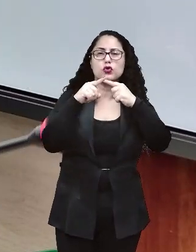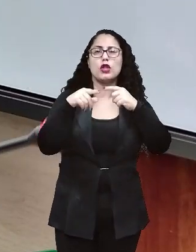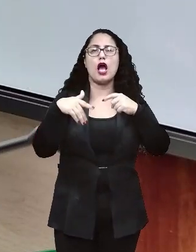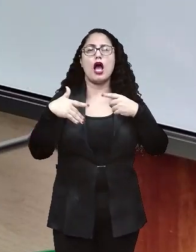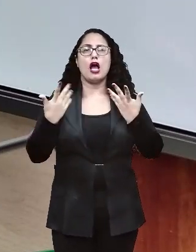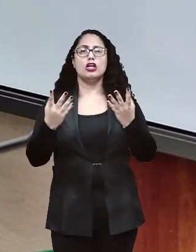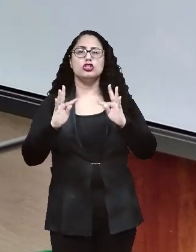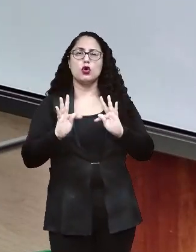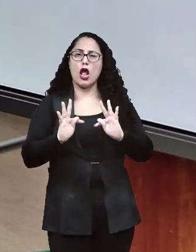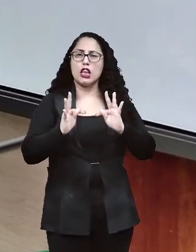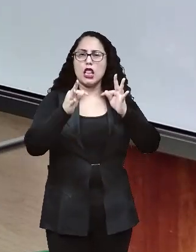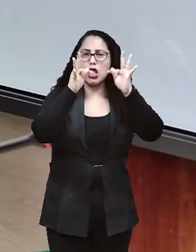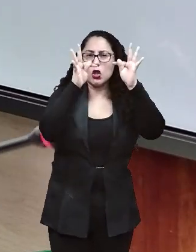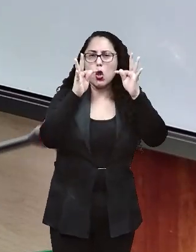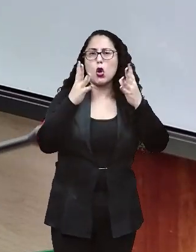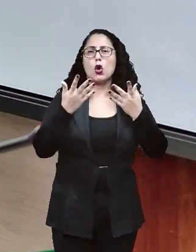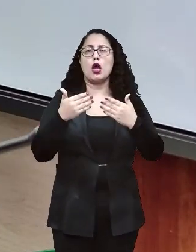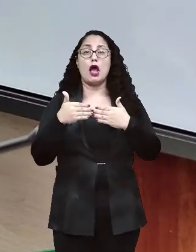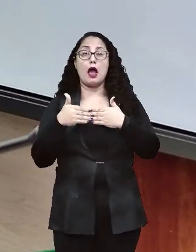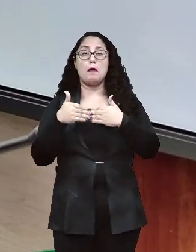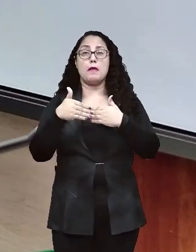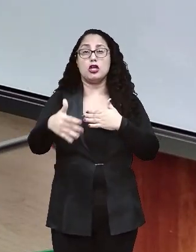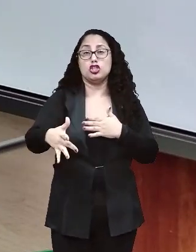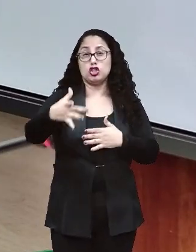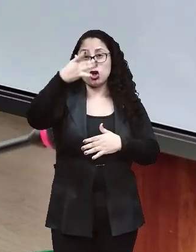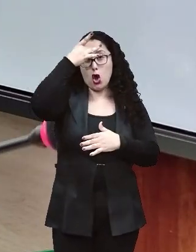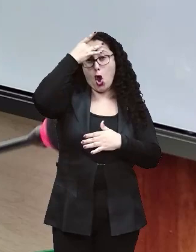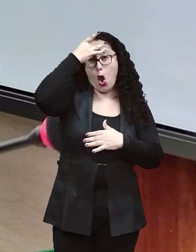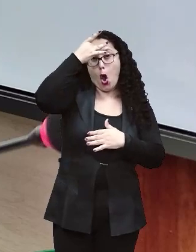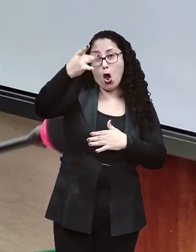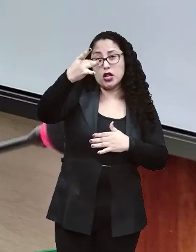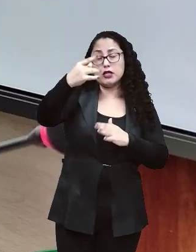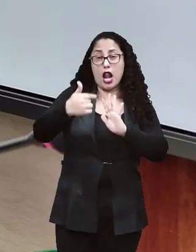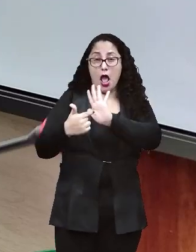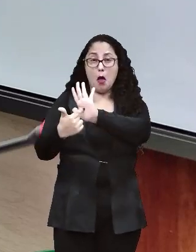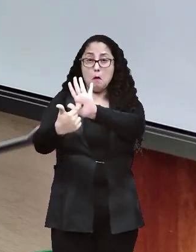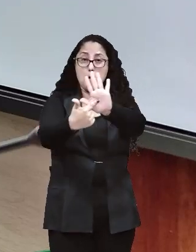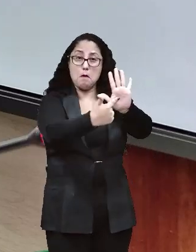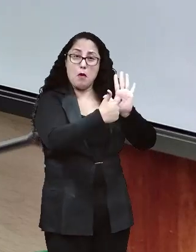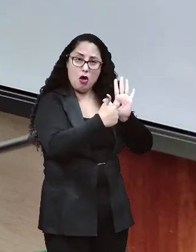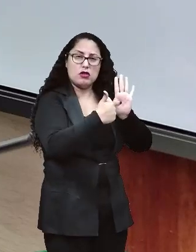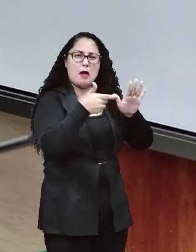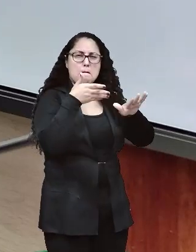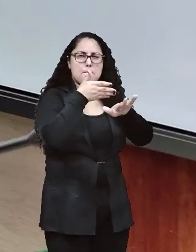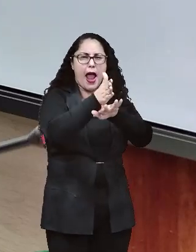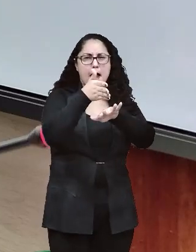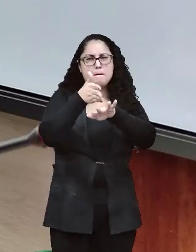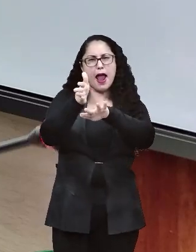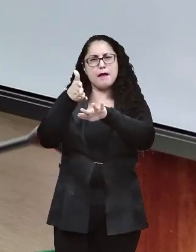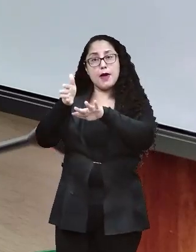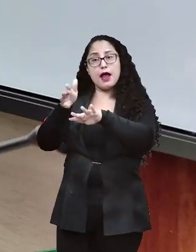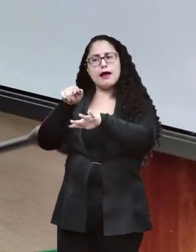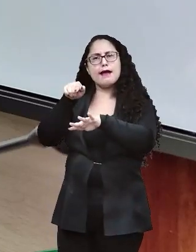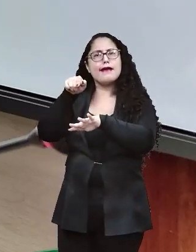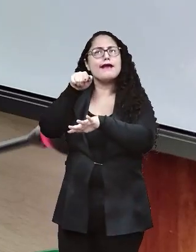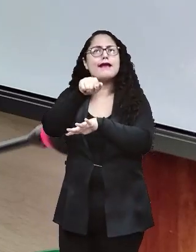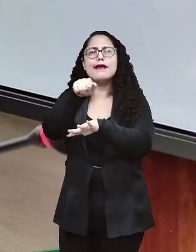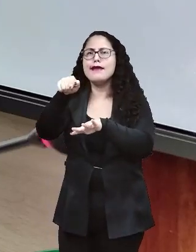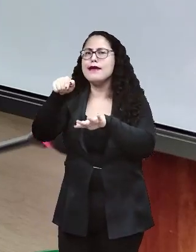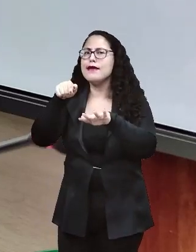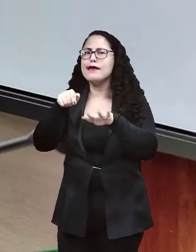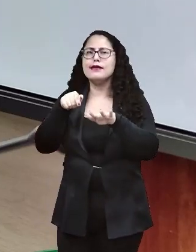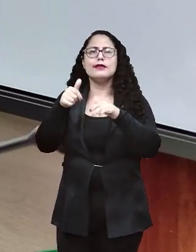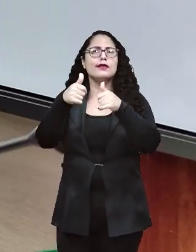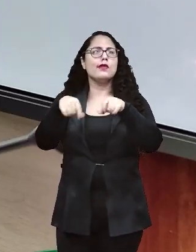com a tecnologia, a parte de cognição, mas ela aponta, inclusive ela perpassa cada um dizendo que isso não